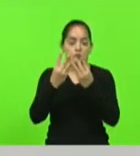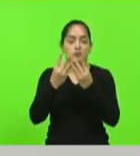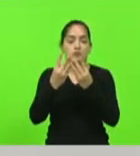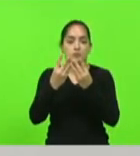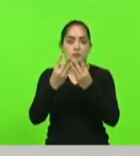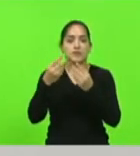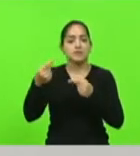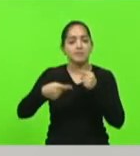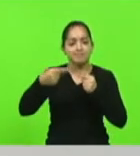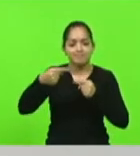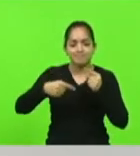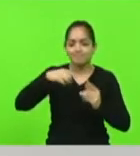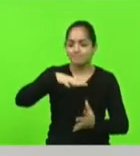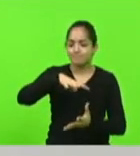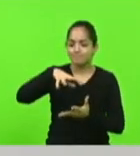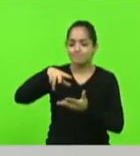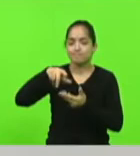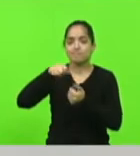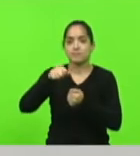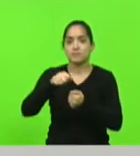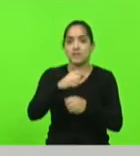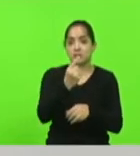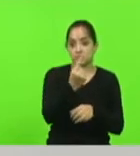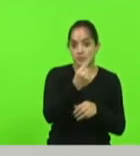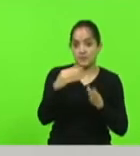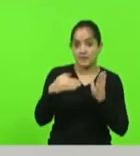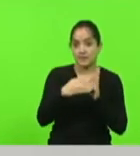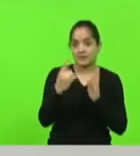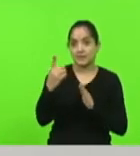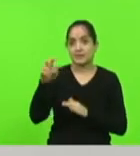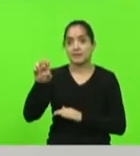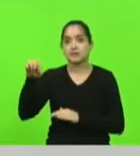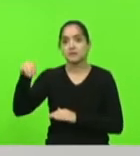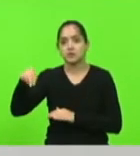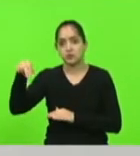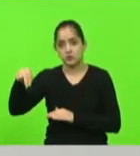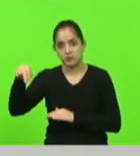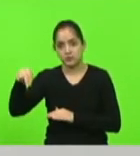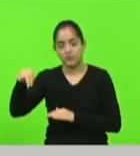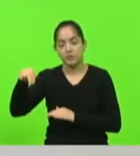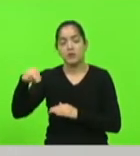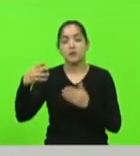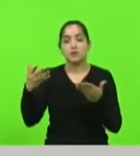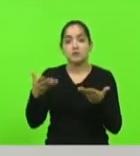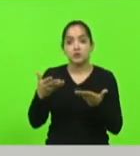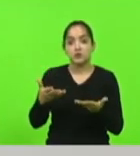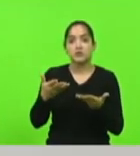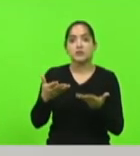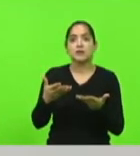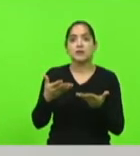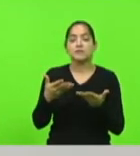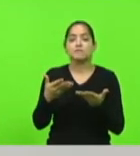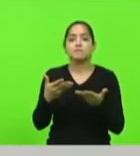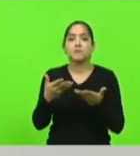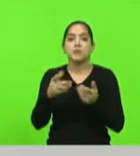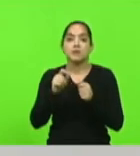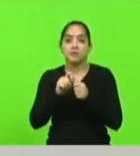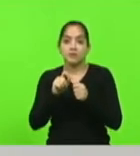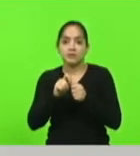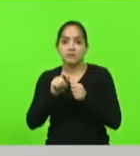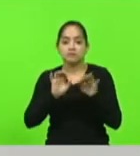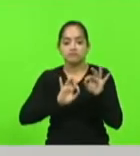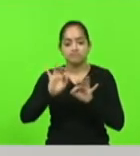de mundo, de 1º a 15 de novembro, e nós queremos fazer o seminário, até porque os dados que